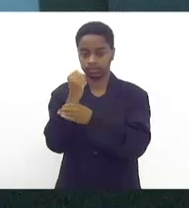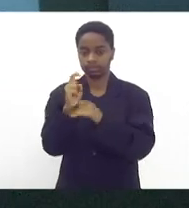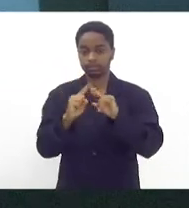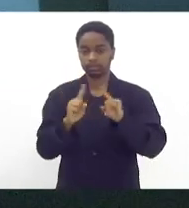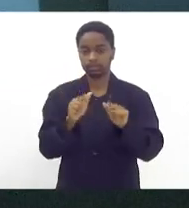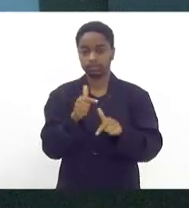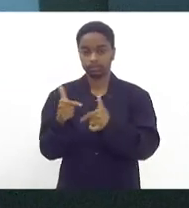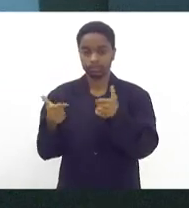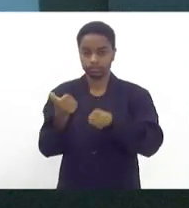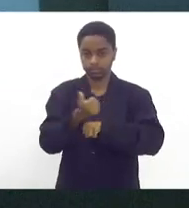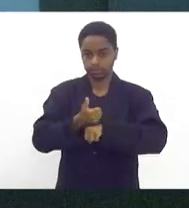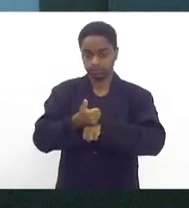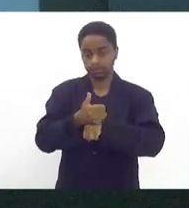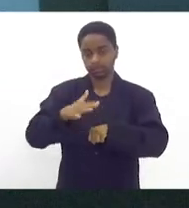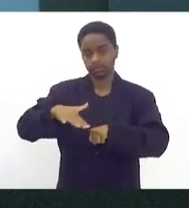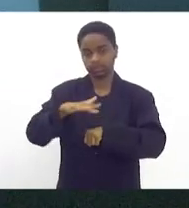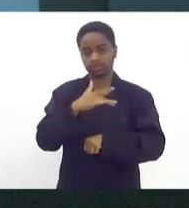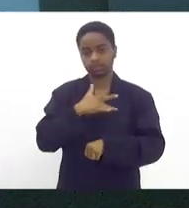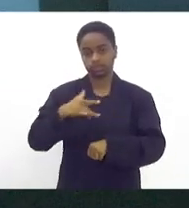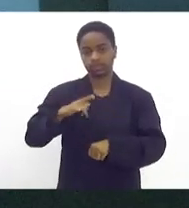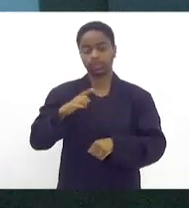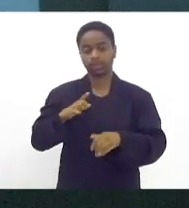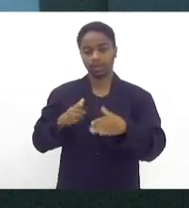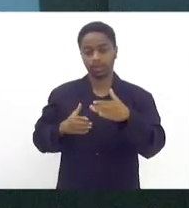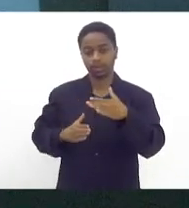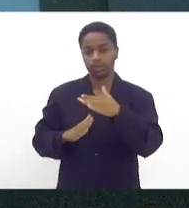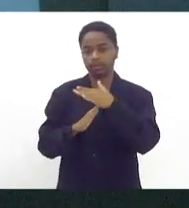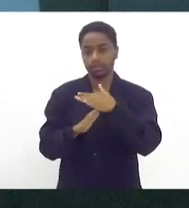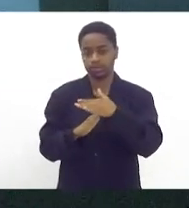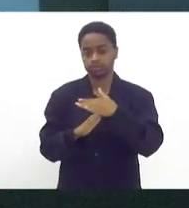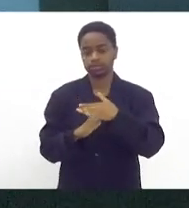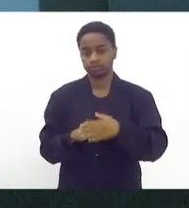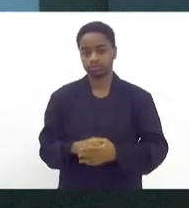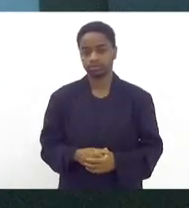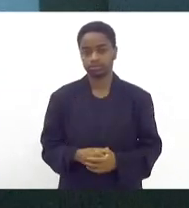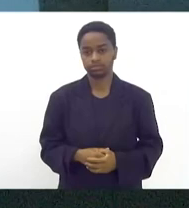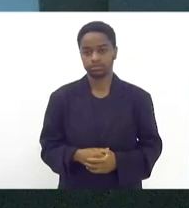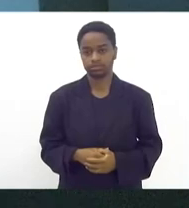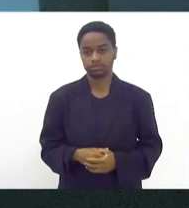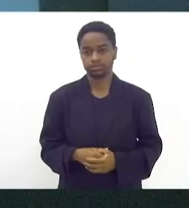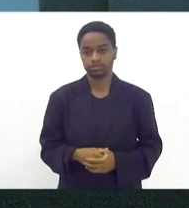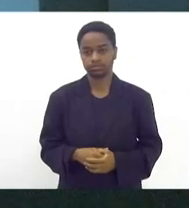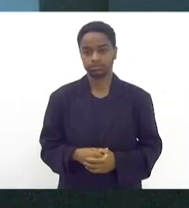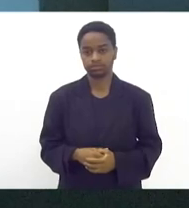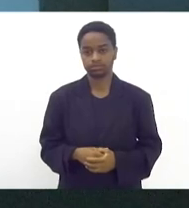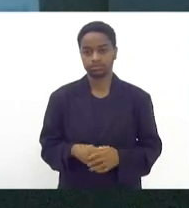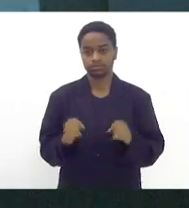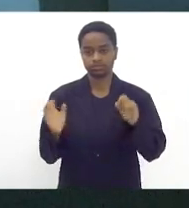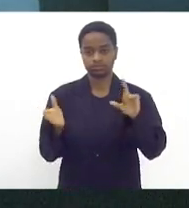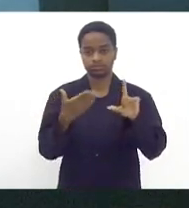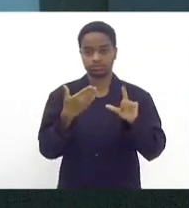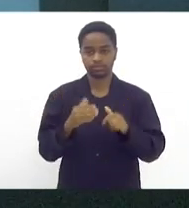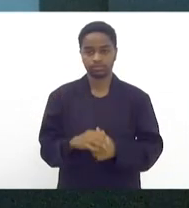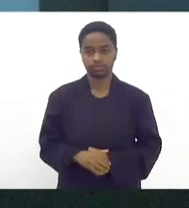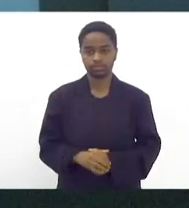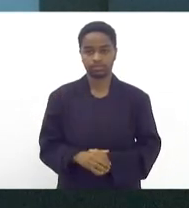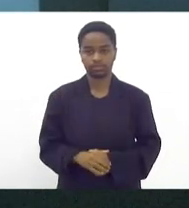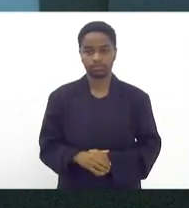profissionais de saúde havia uma limitação de cobertura eh próximo por